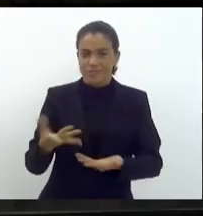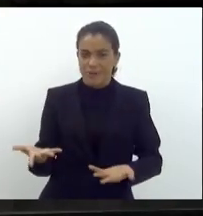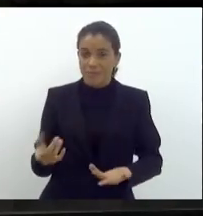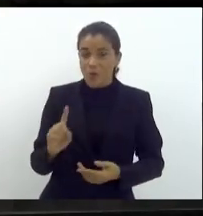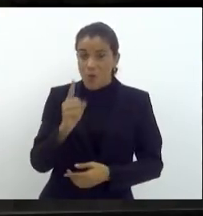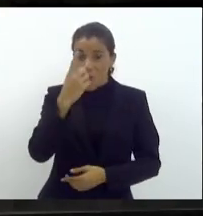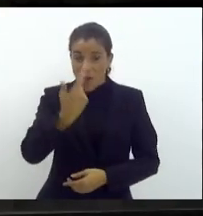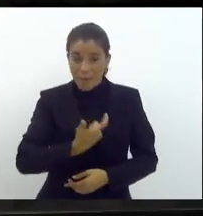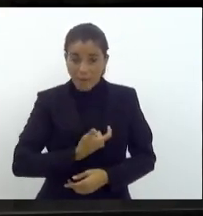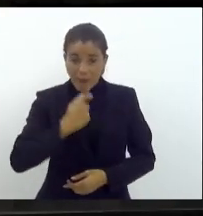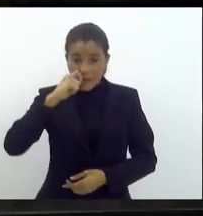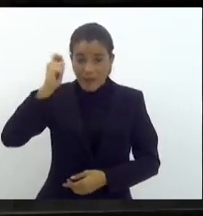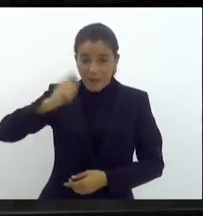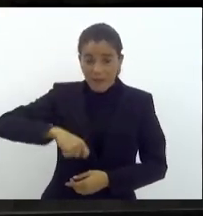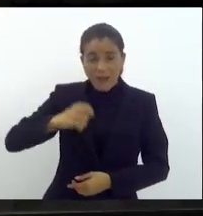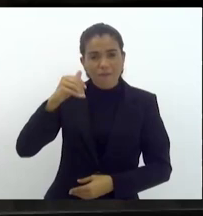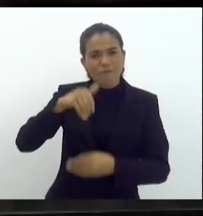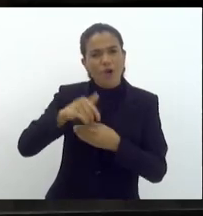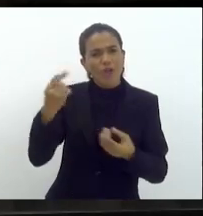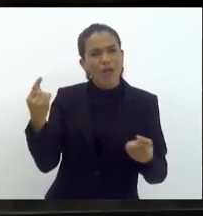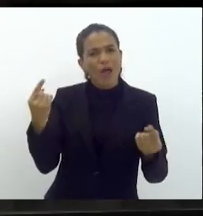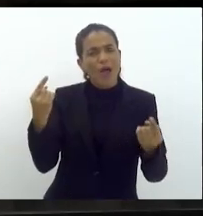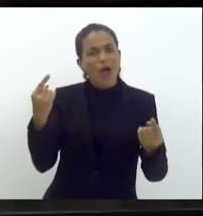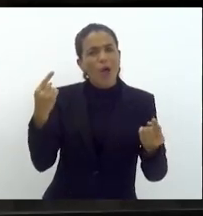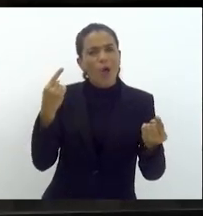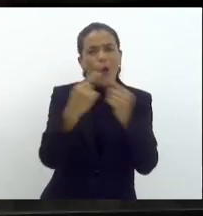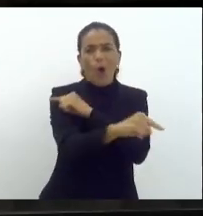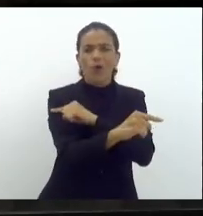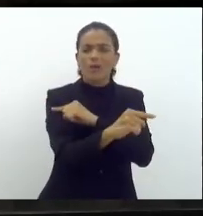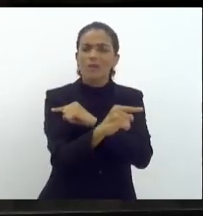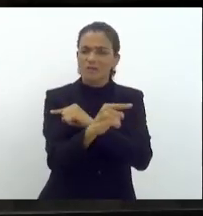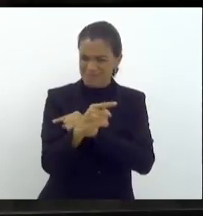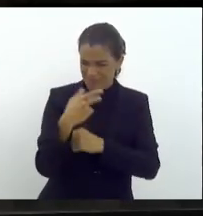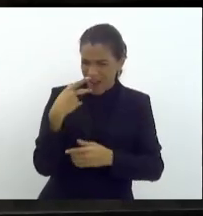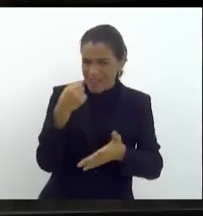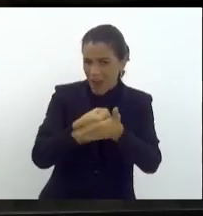uma medalha tira a dente, vocês votam a conta, como é que vota, está dizendo que está brigando por grã?